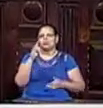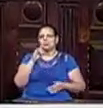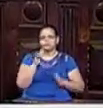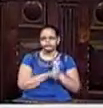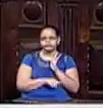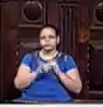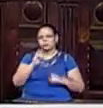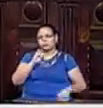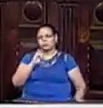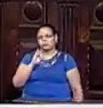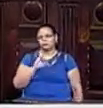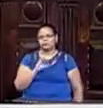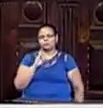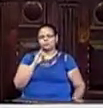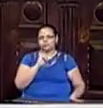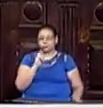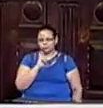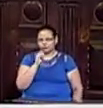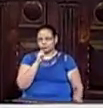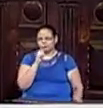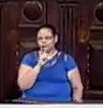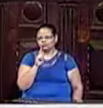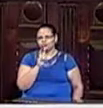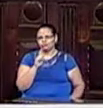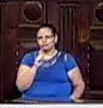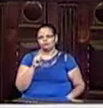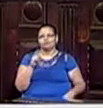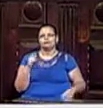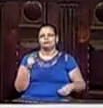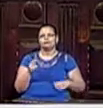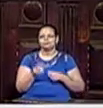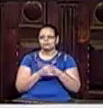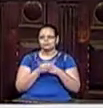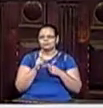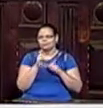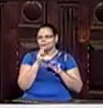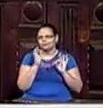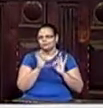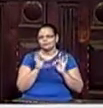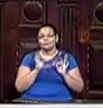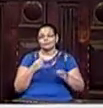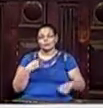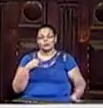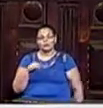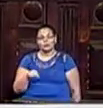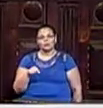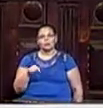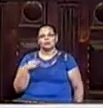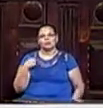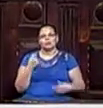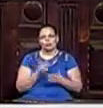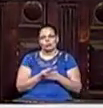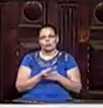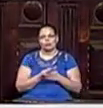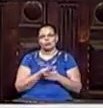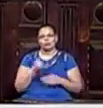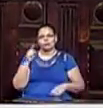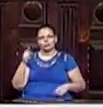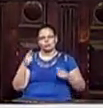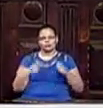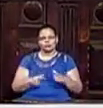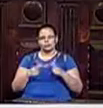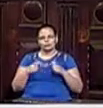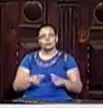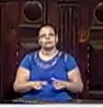esse indivíduo que me referi acabou comprando a refinaria de Manguinhos